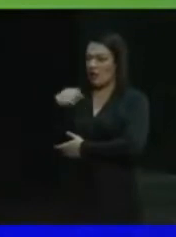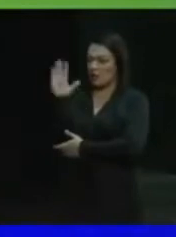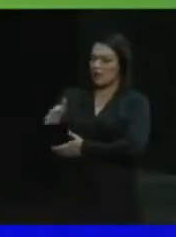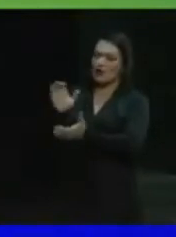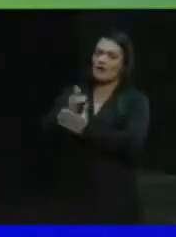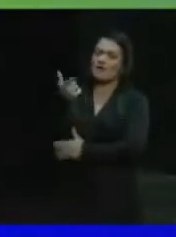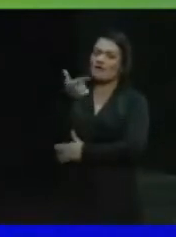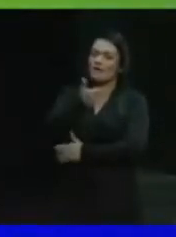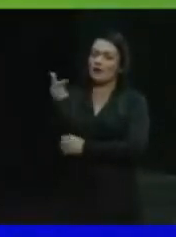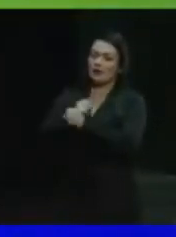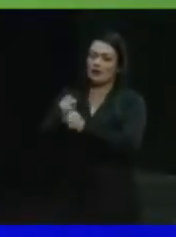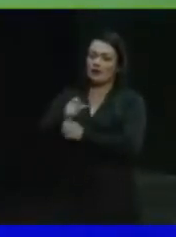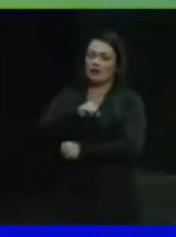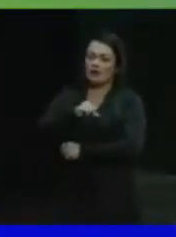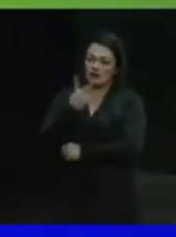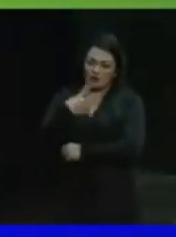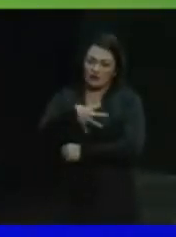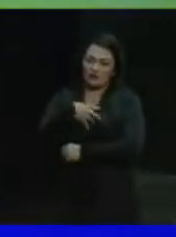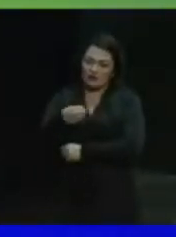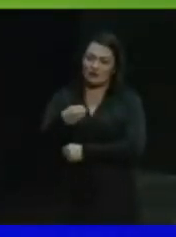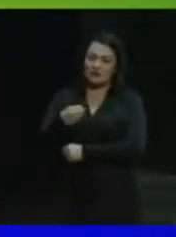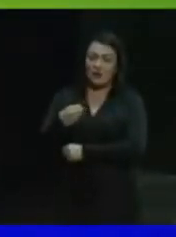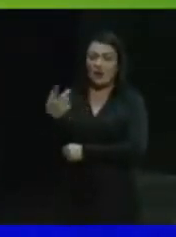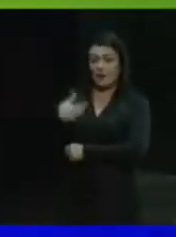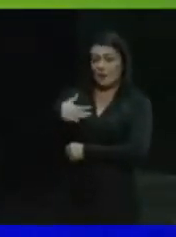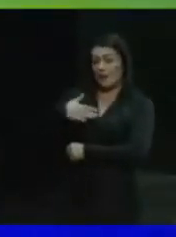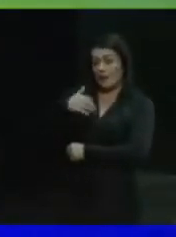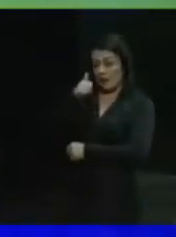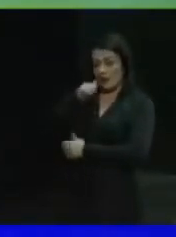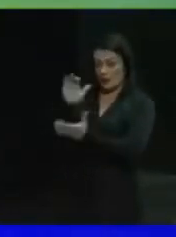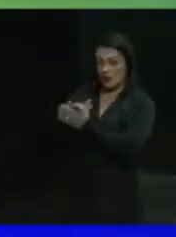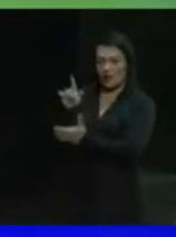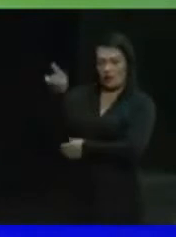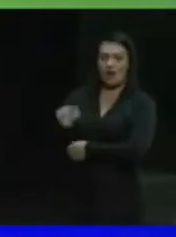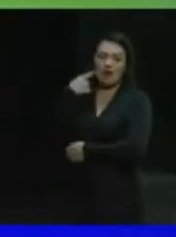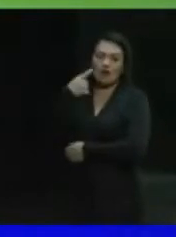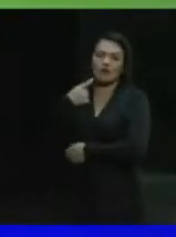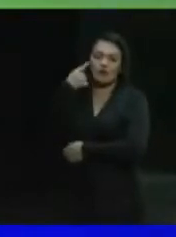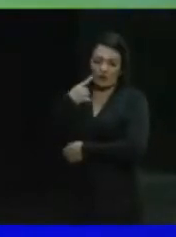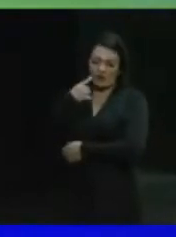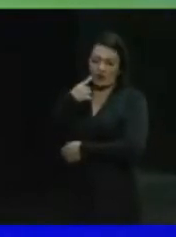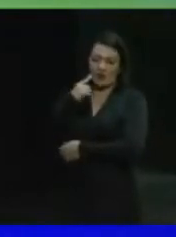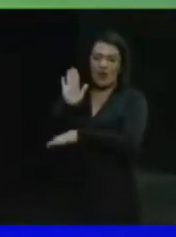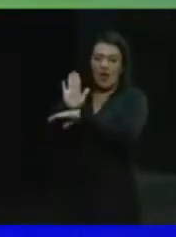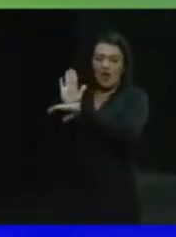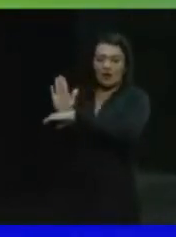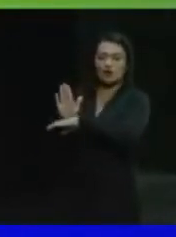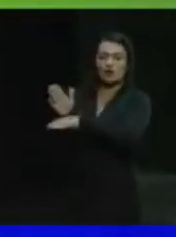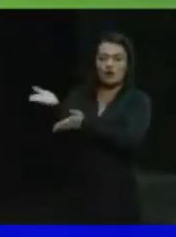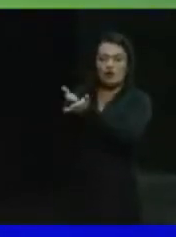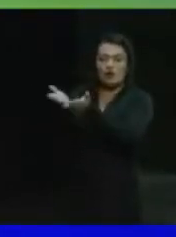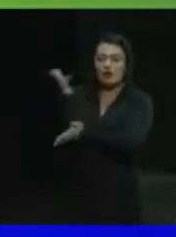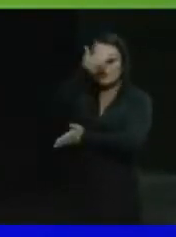22 anos e tenho 2 filhos. Minha esposa é advogada e atende pessoas com